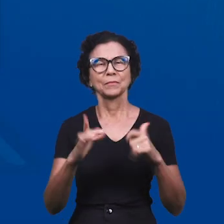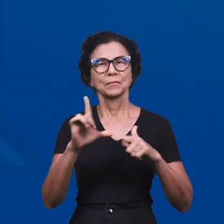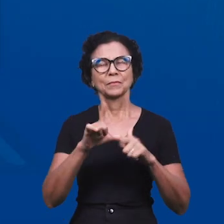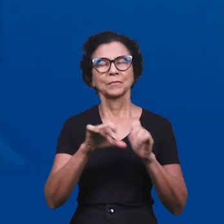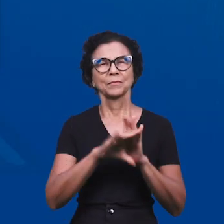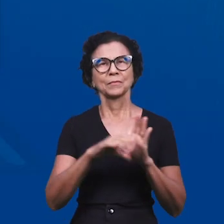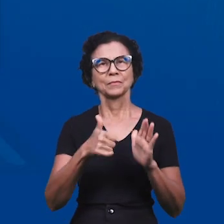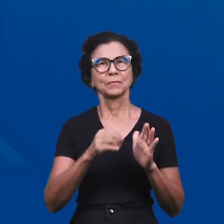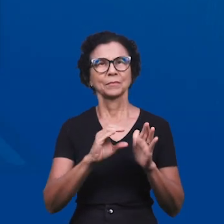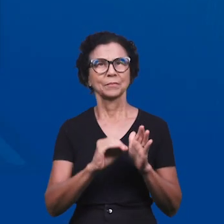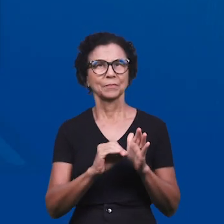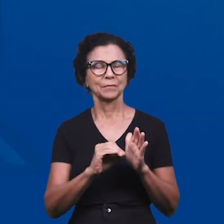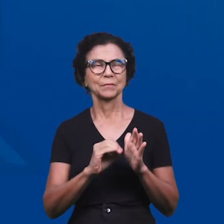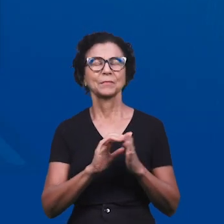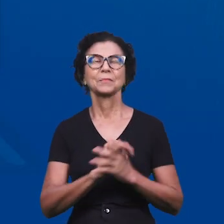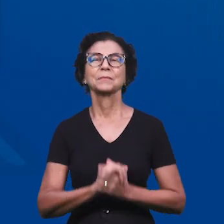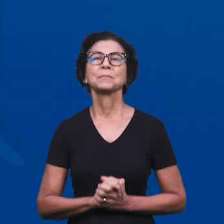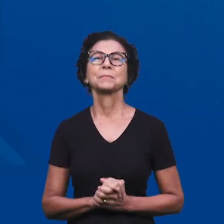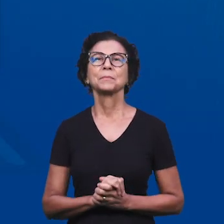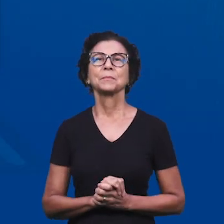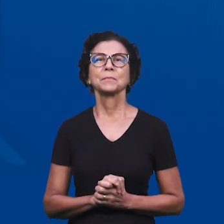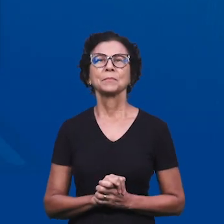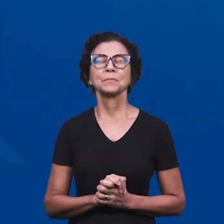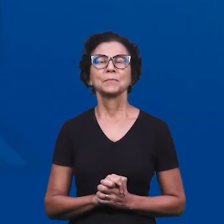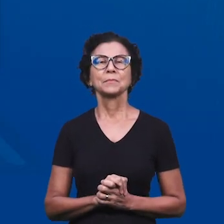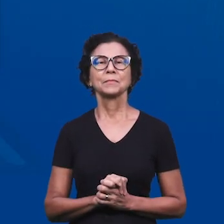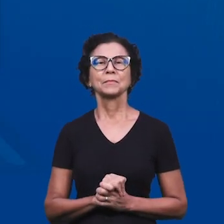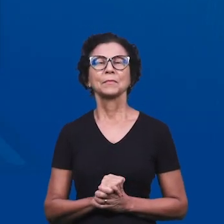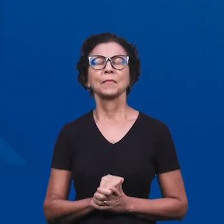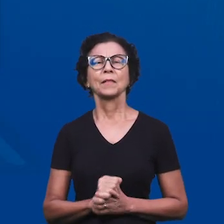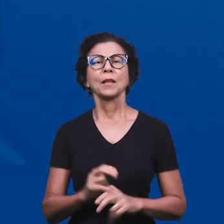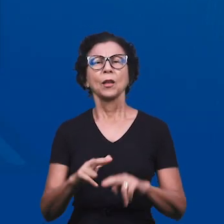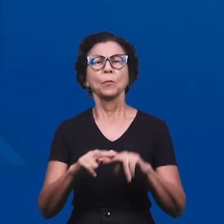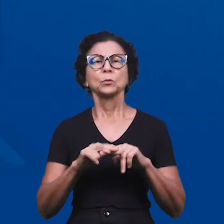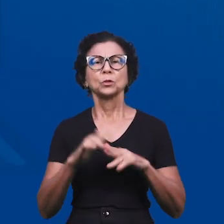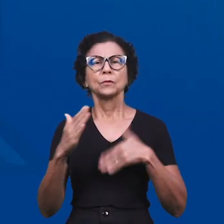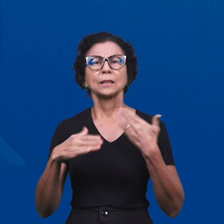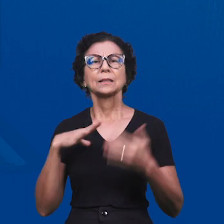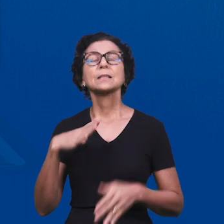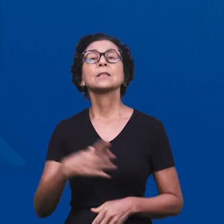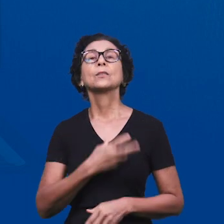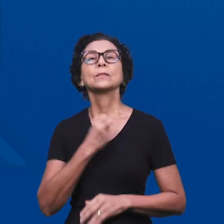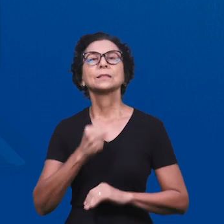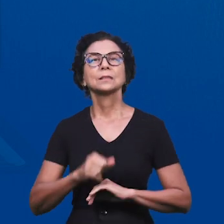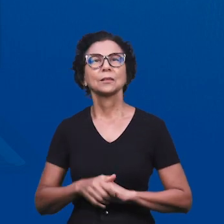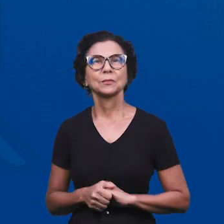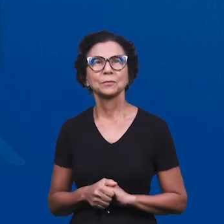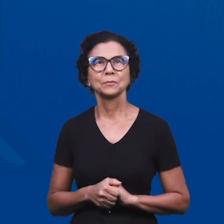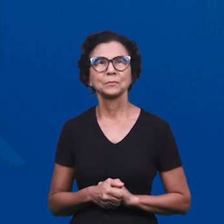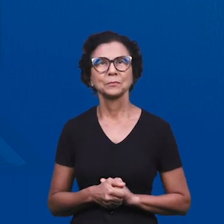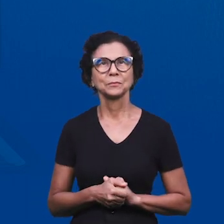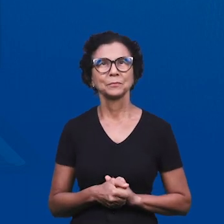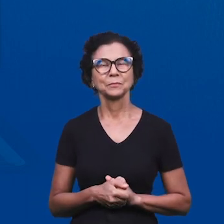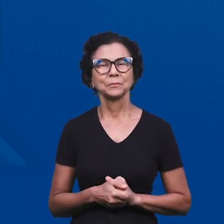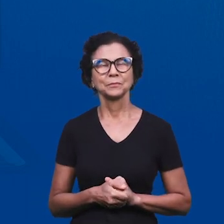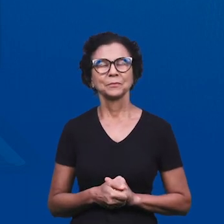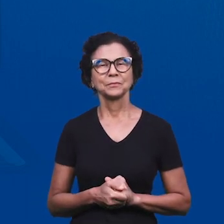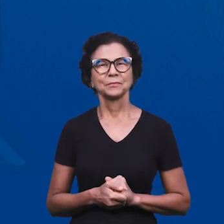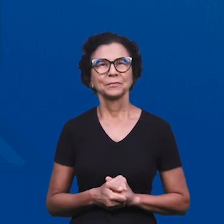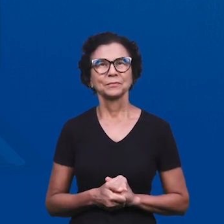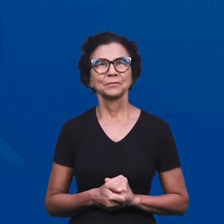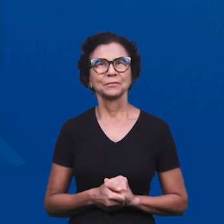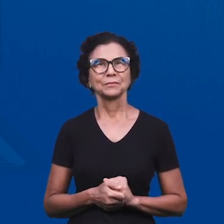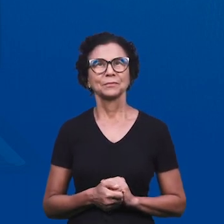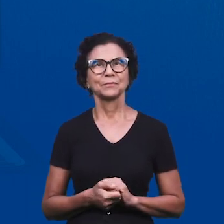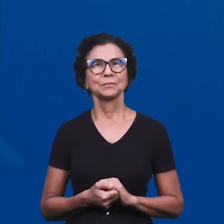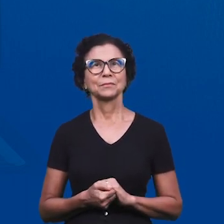nossa salvação? Apocalipse 3, 5b. E de maneira nenhuma escreve seu nome no livro da vida. Lucas